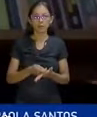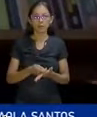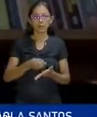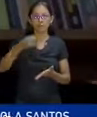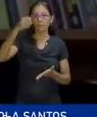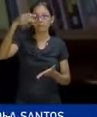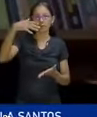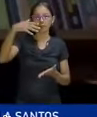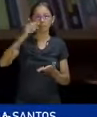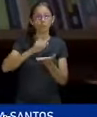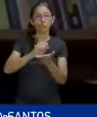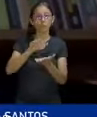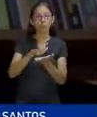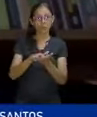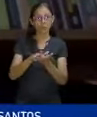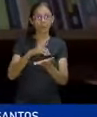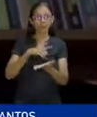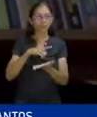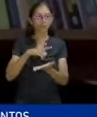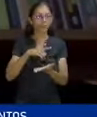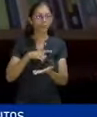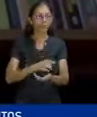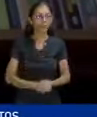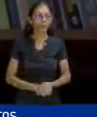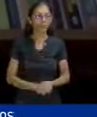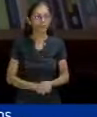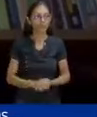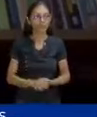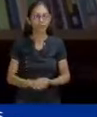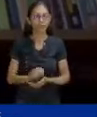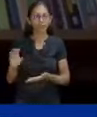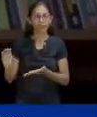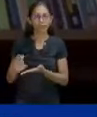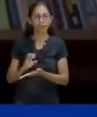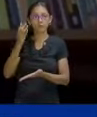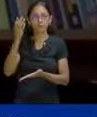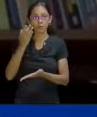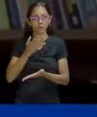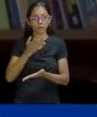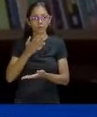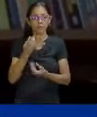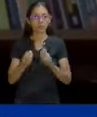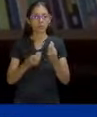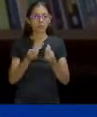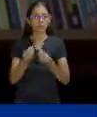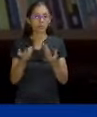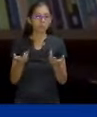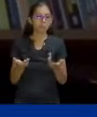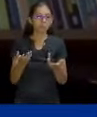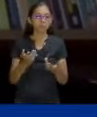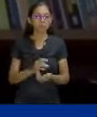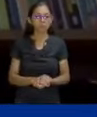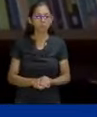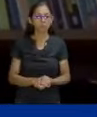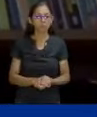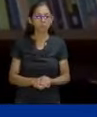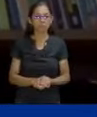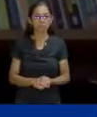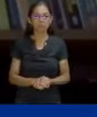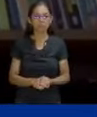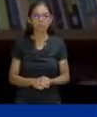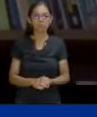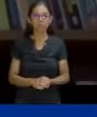multa. No mais, a prestação de contas não mereceu nenhuma reprimenda. Para avaliarmos